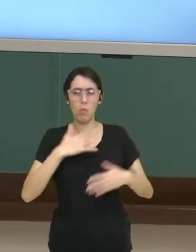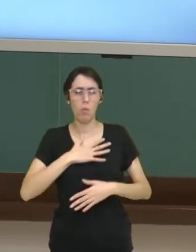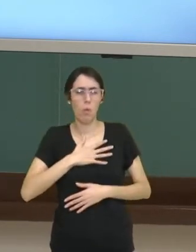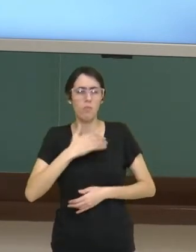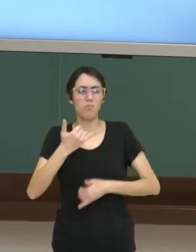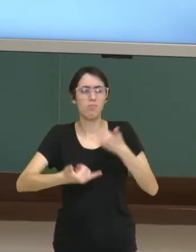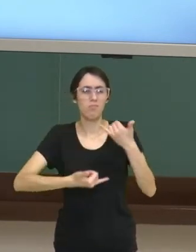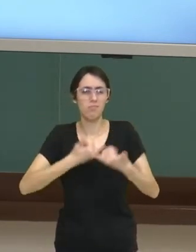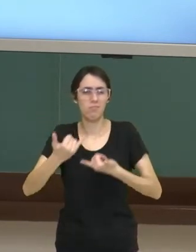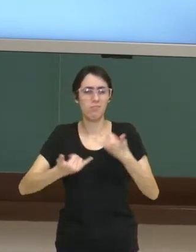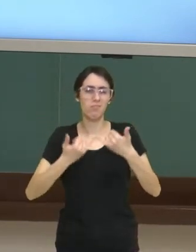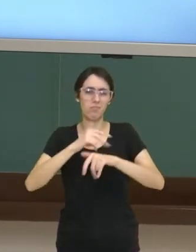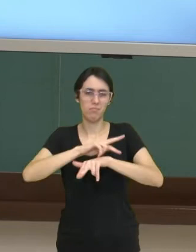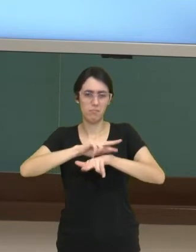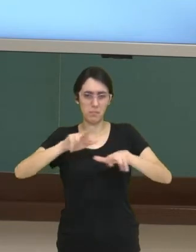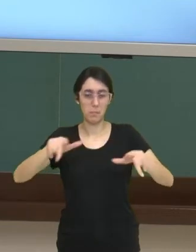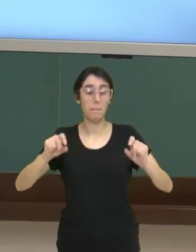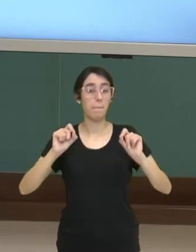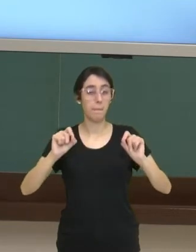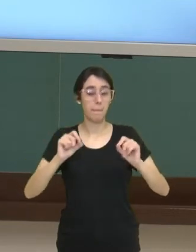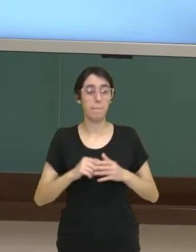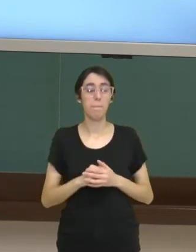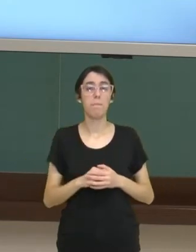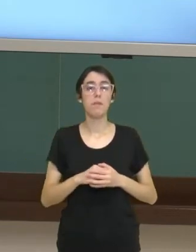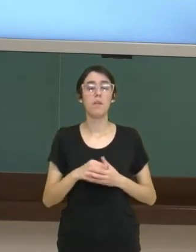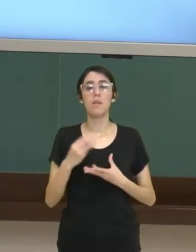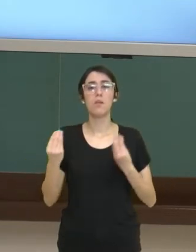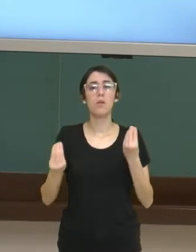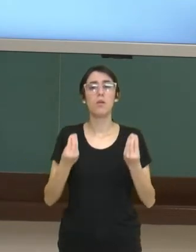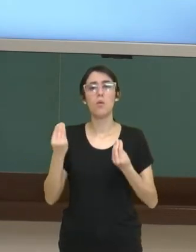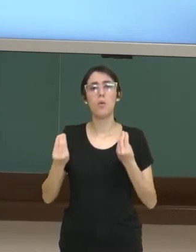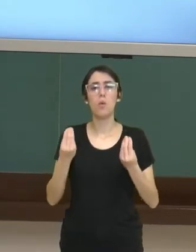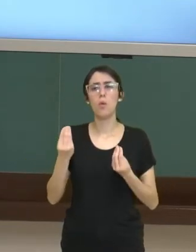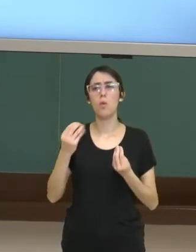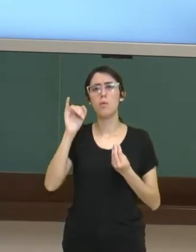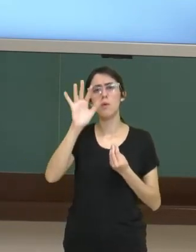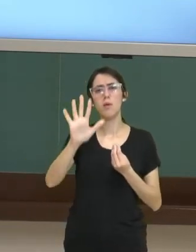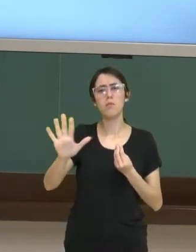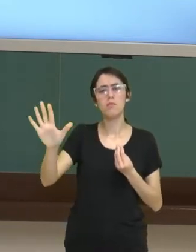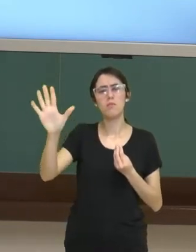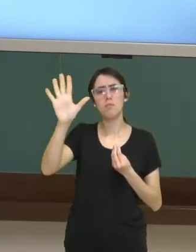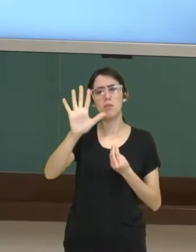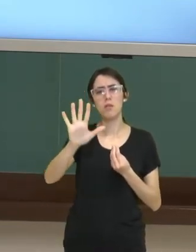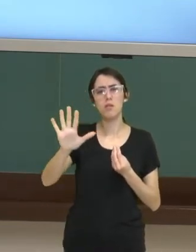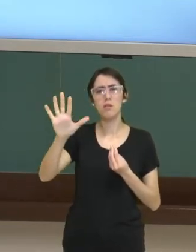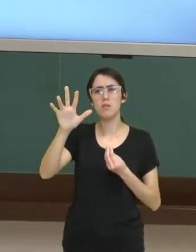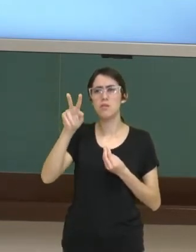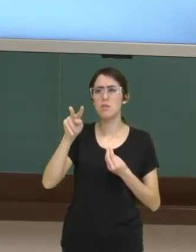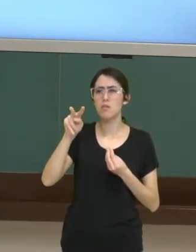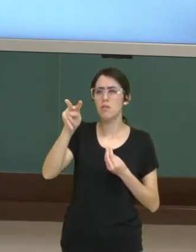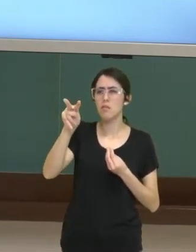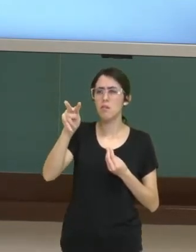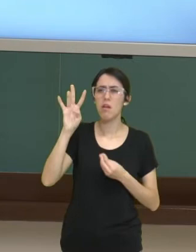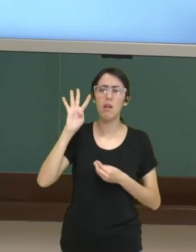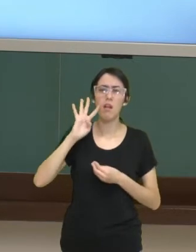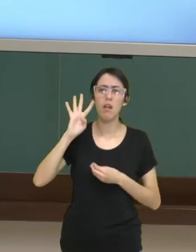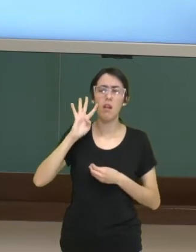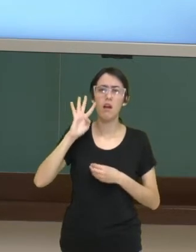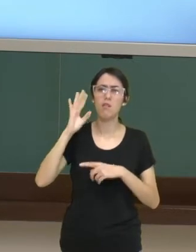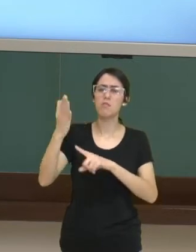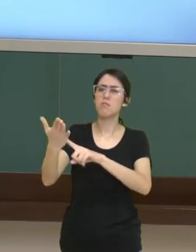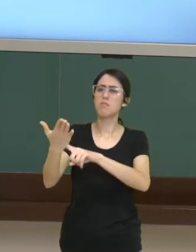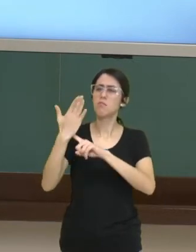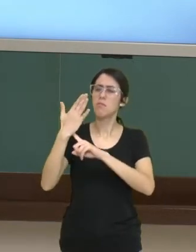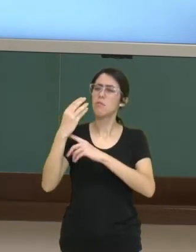adora? Pois é. Como é que é representado aquelas figuras que são muito legais, né? Eu sou de